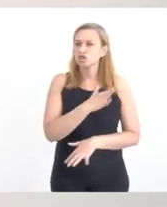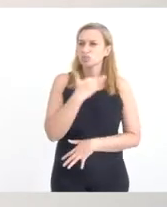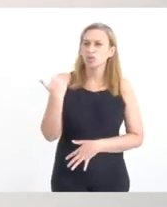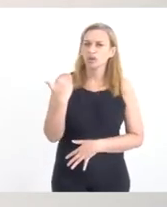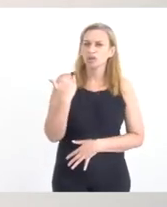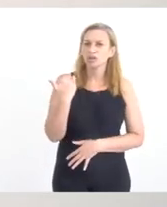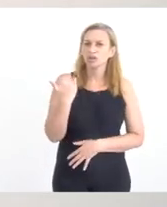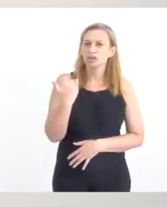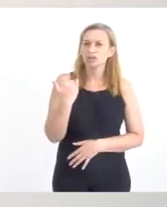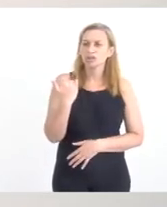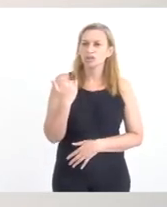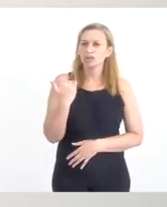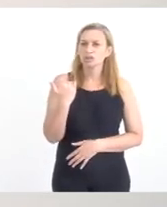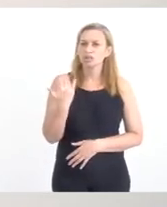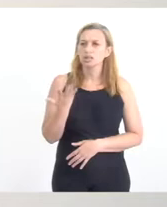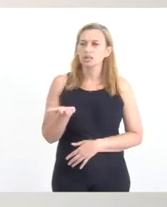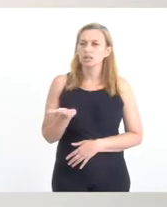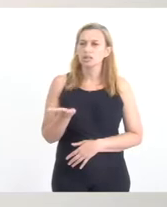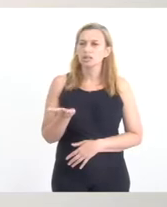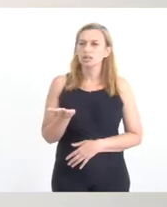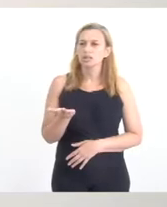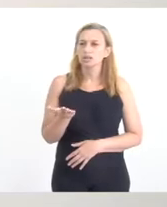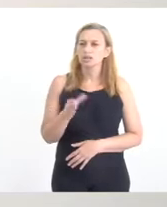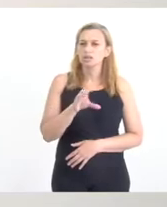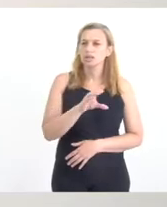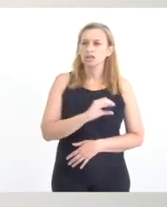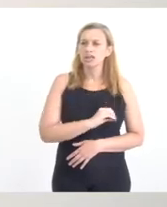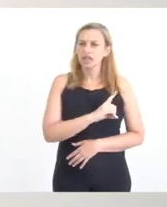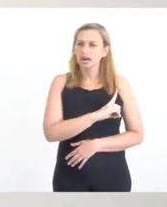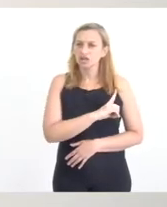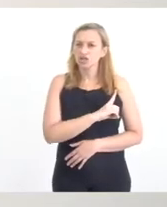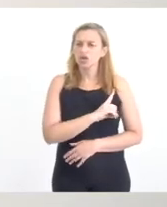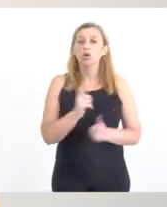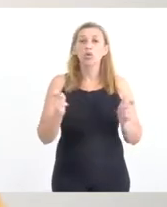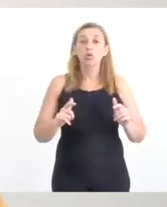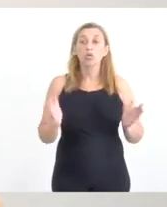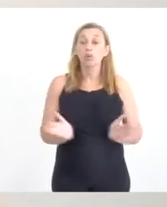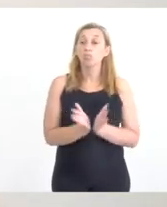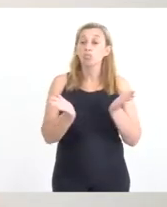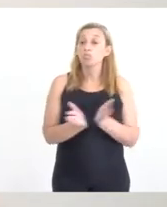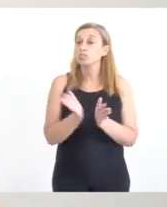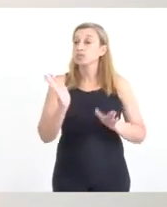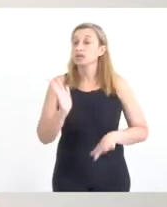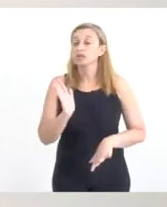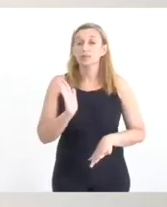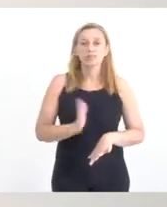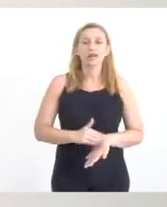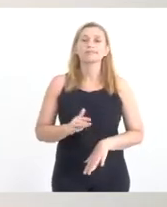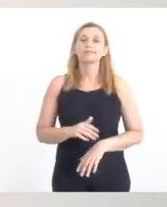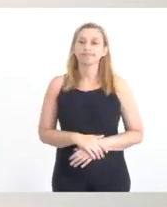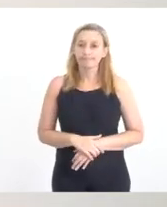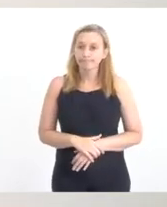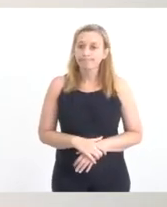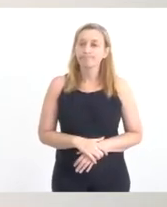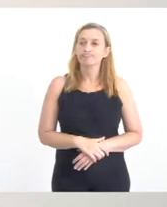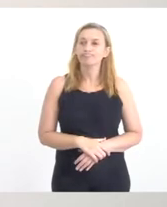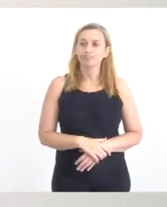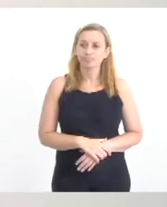foram mortas é em Caxias onde a pobreza é muito flagrante